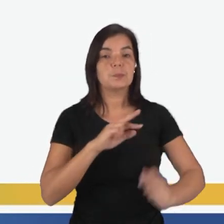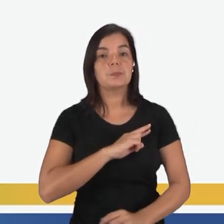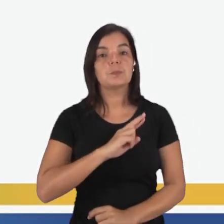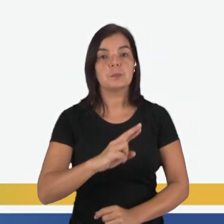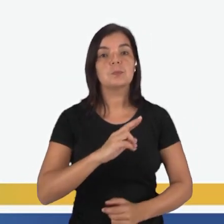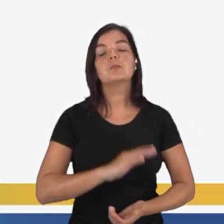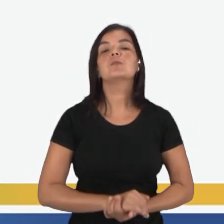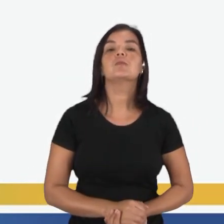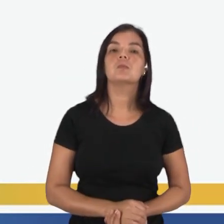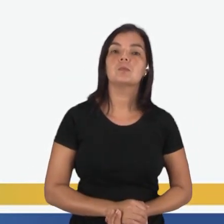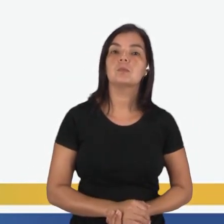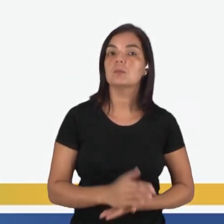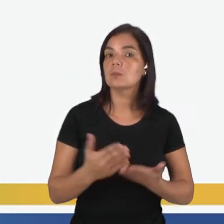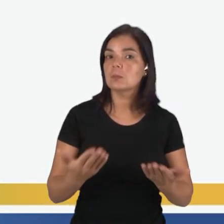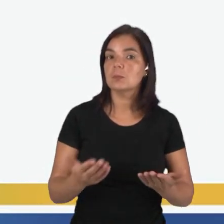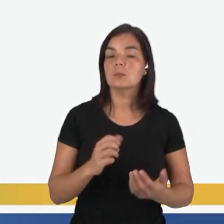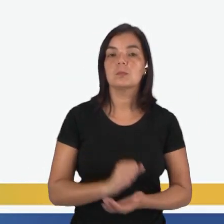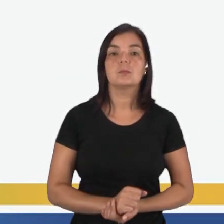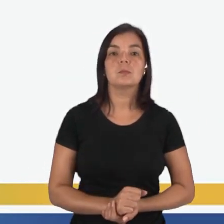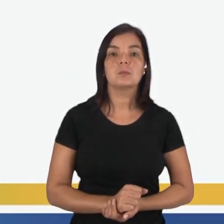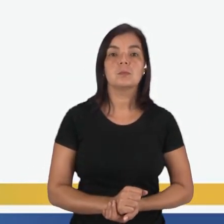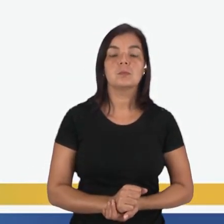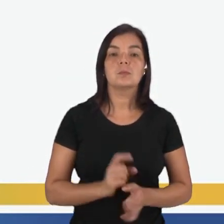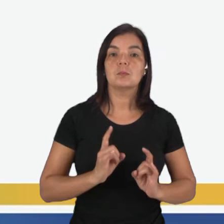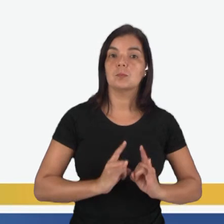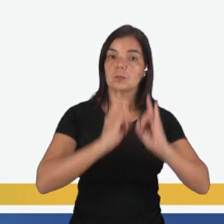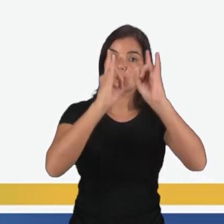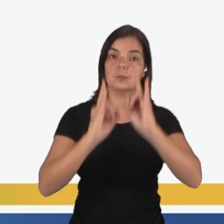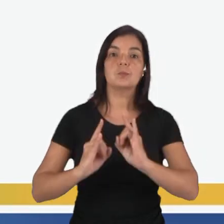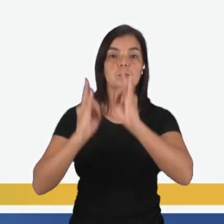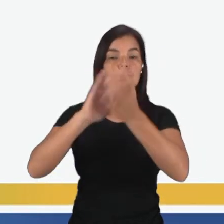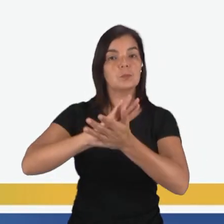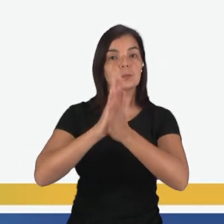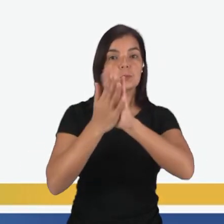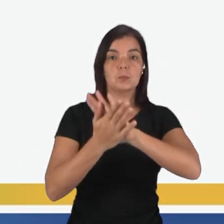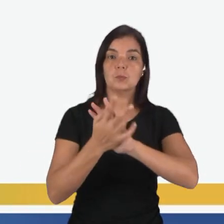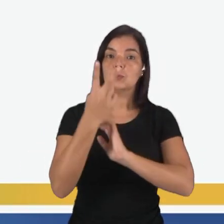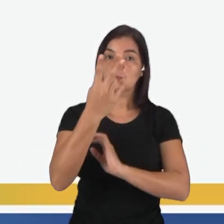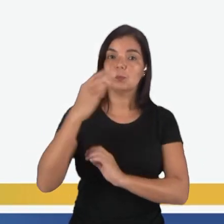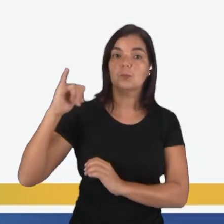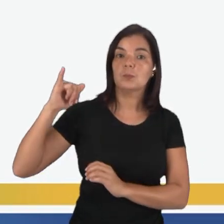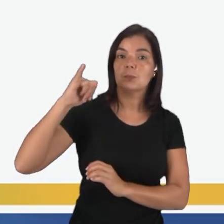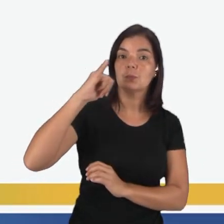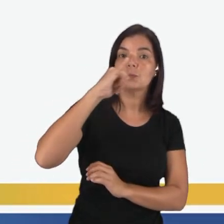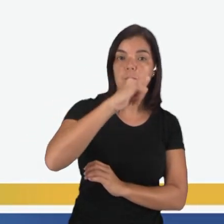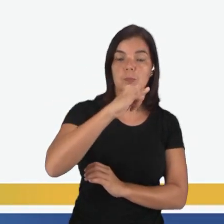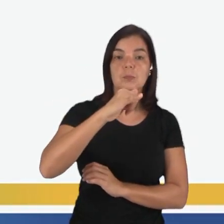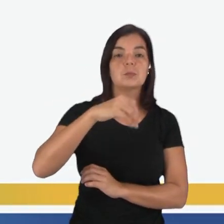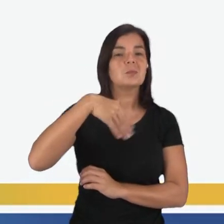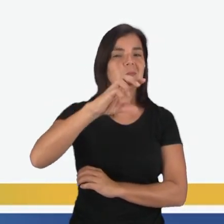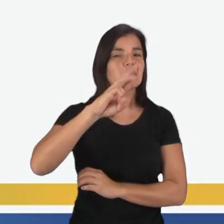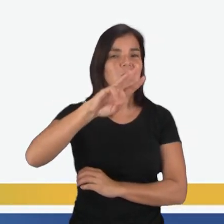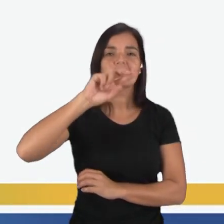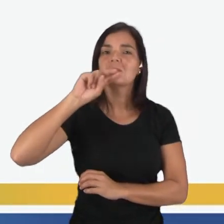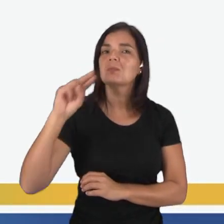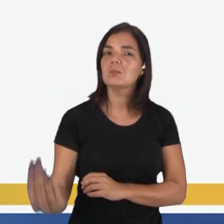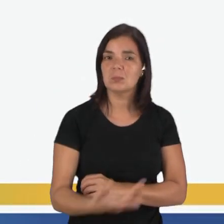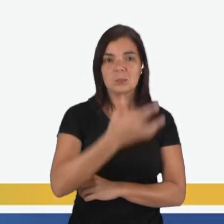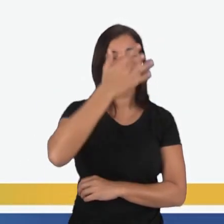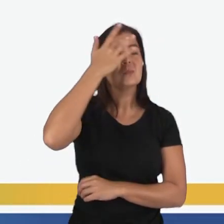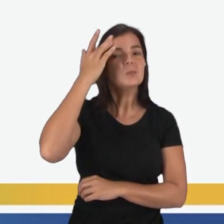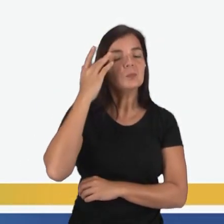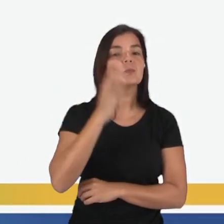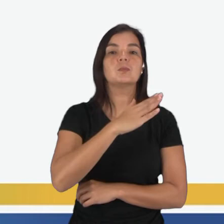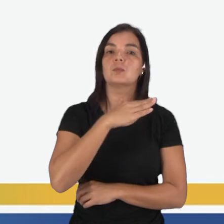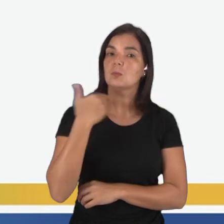né? Então, foi derrubada essas duas torres por 2 aviões, mais de 3.000 pessoas